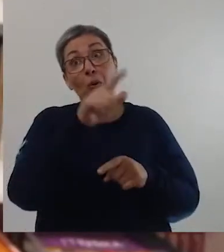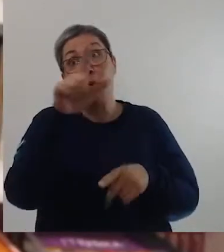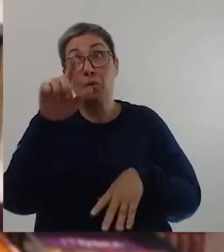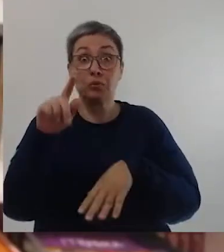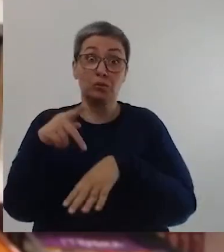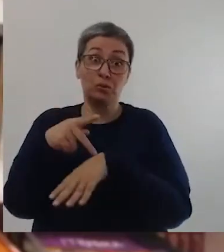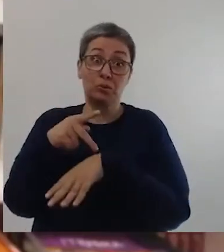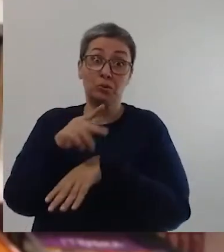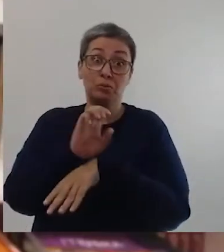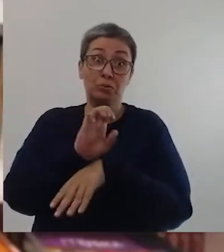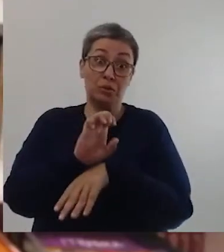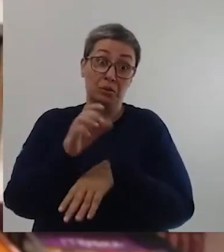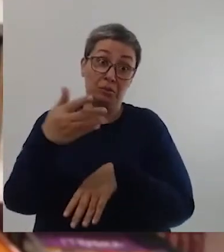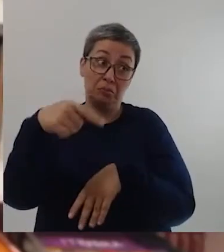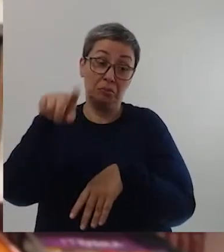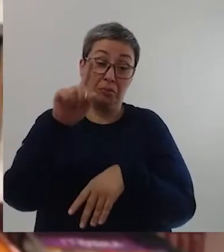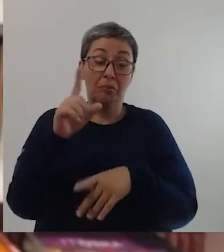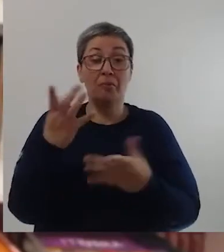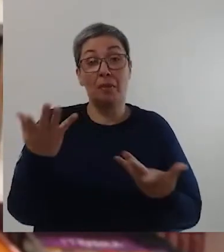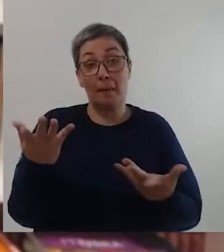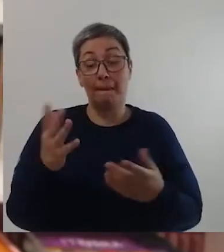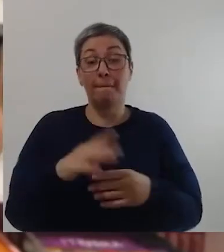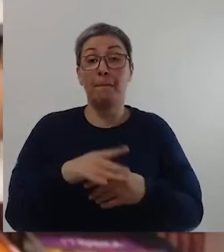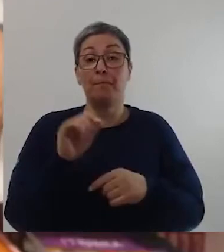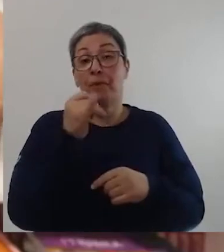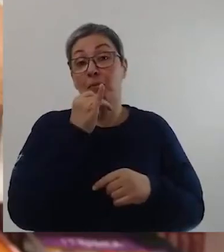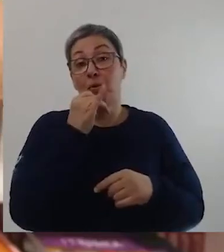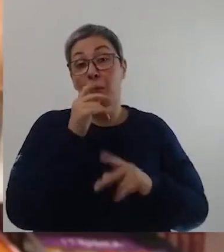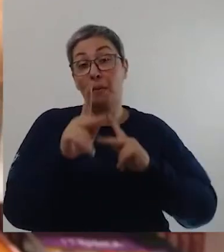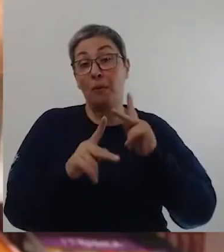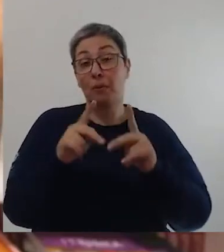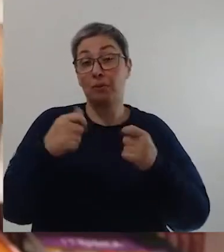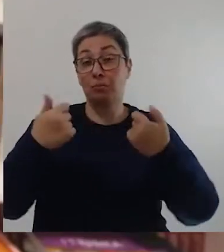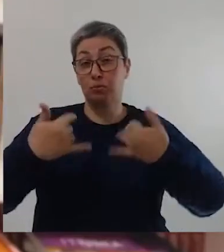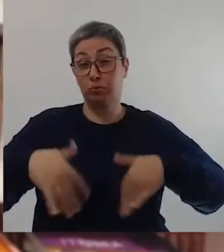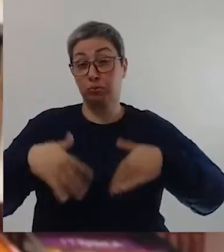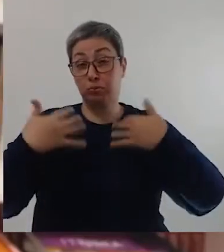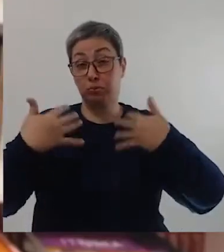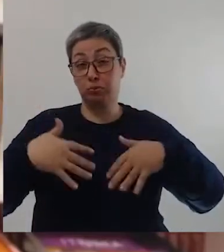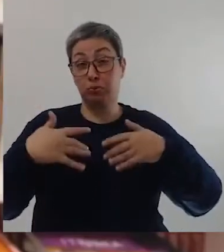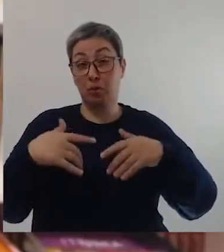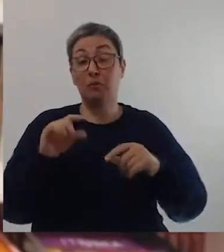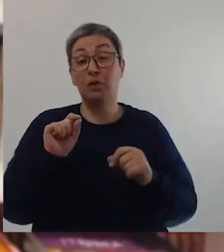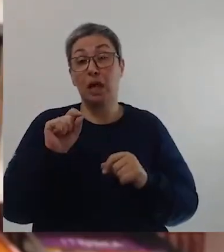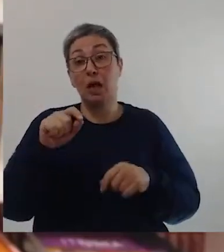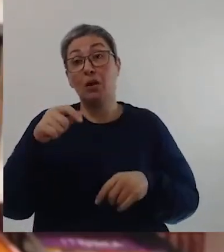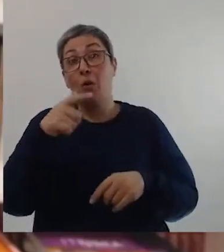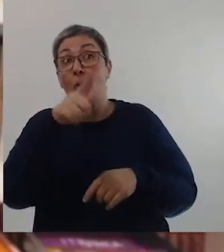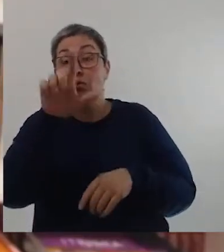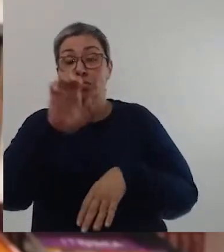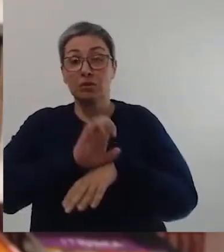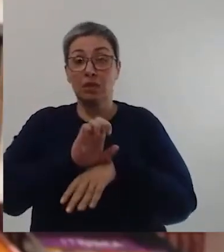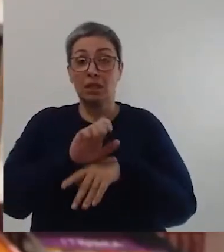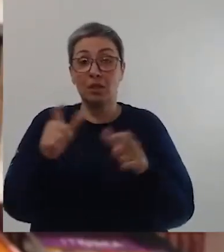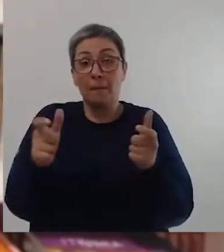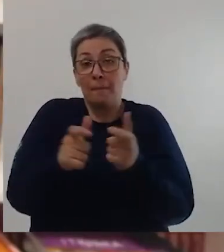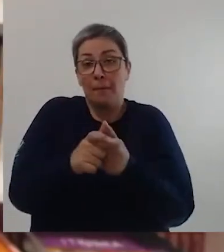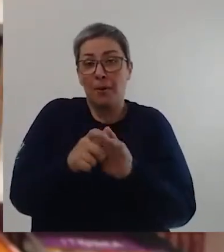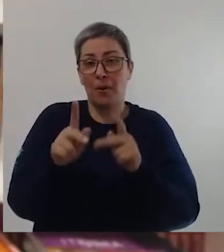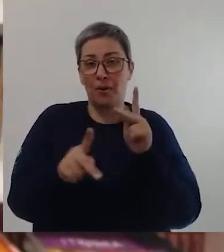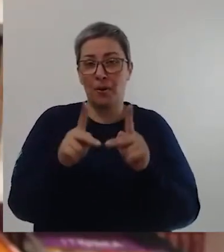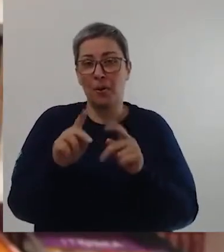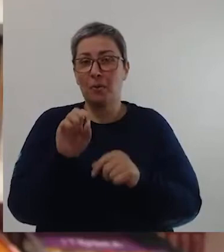que de outros estados ok né uma população menor né